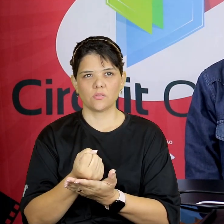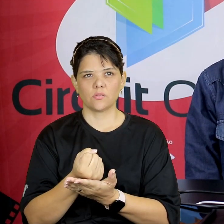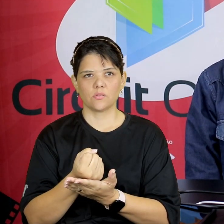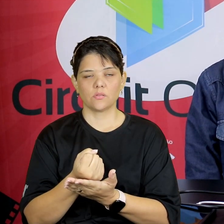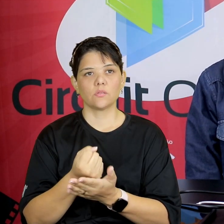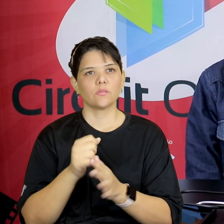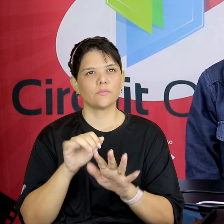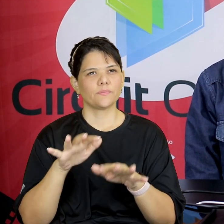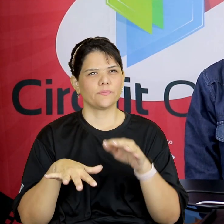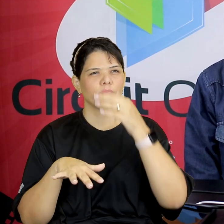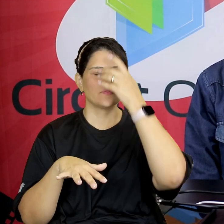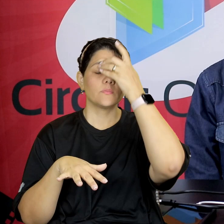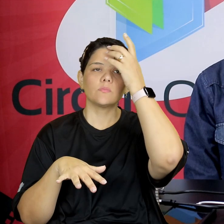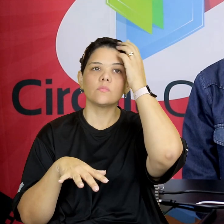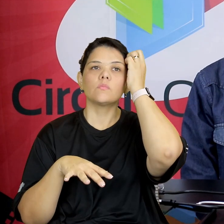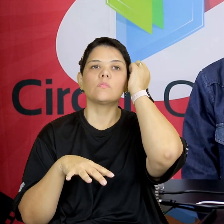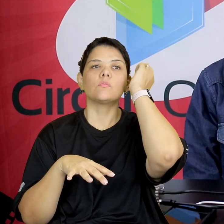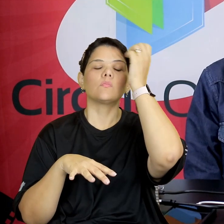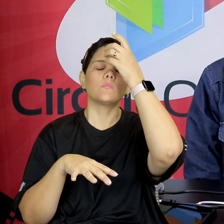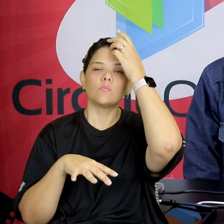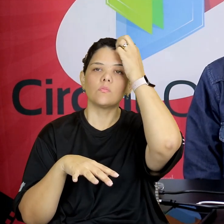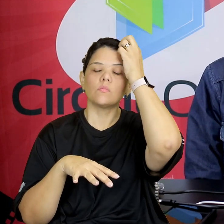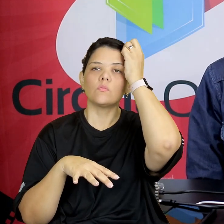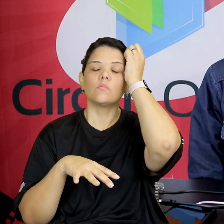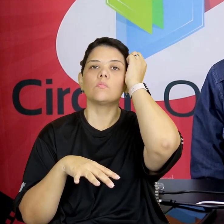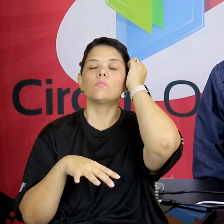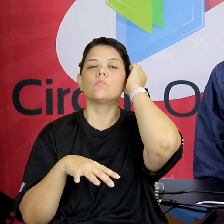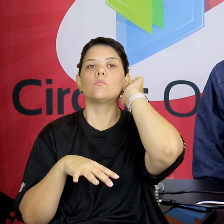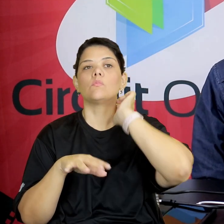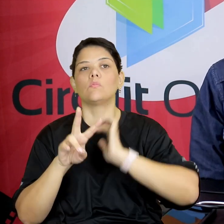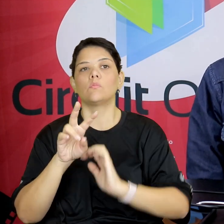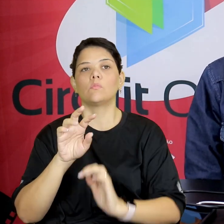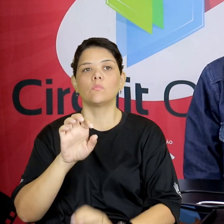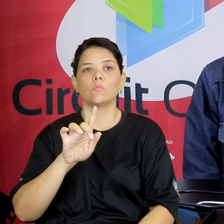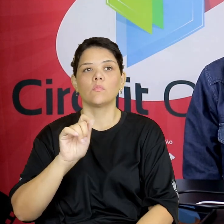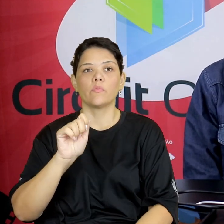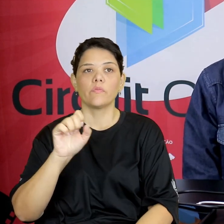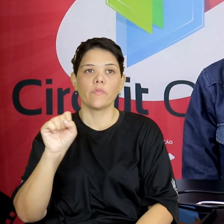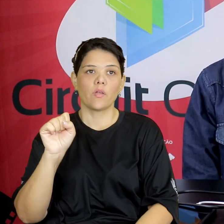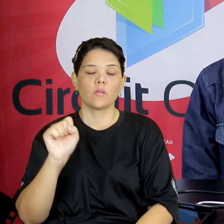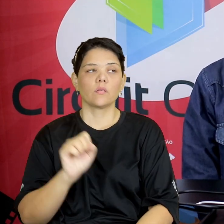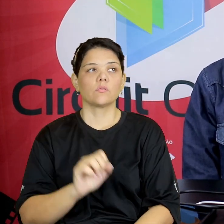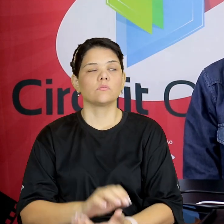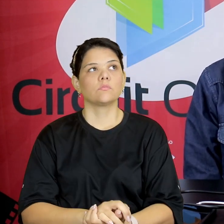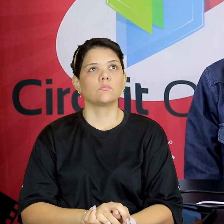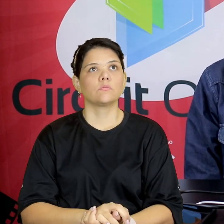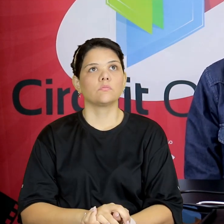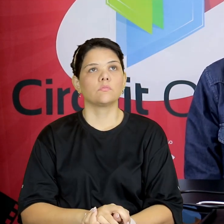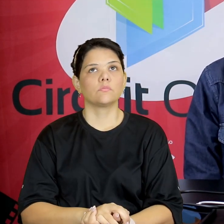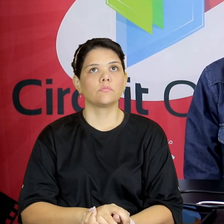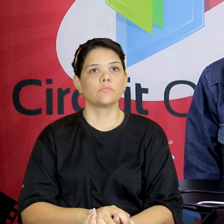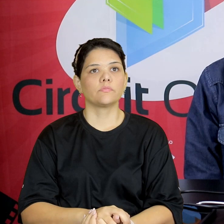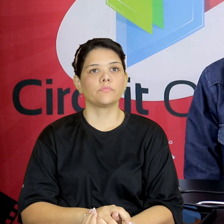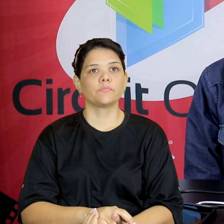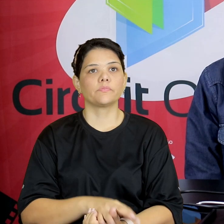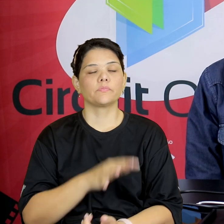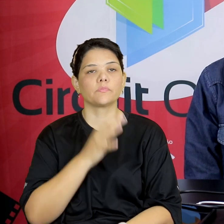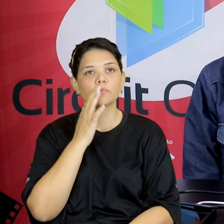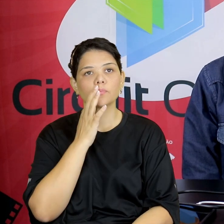o Vegas também, dependendo do seu computador, a gente tem o Final Cut. Então, Motion Ninja eu não